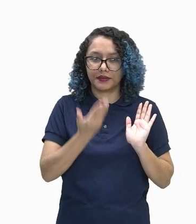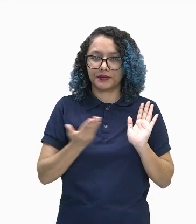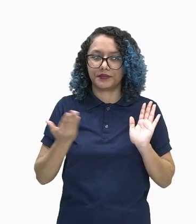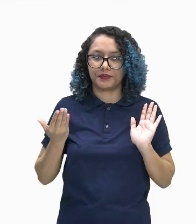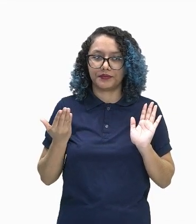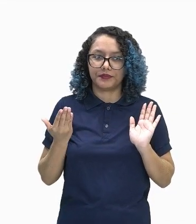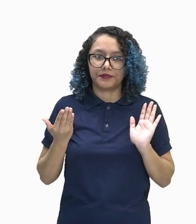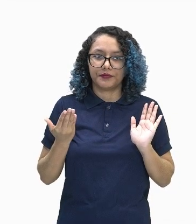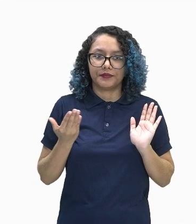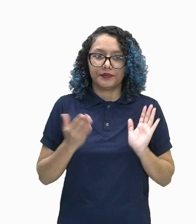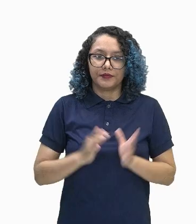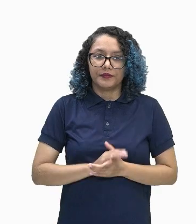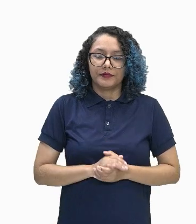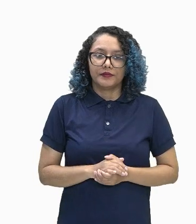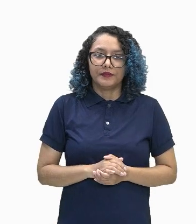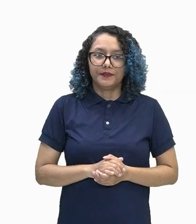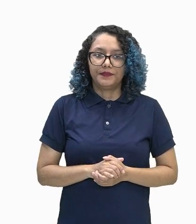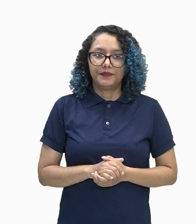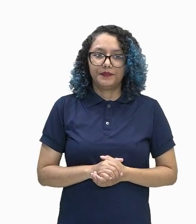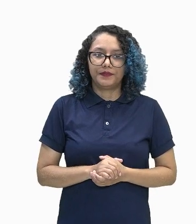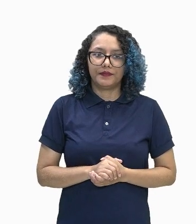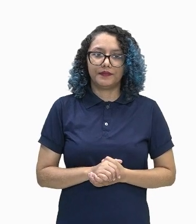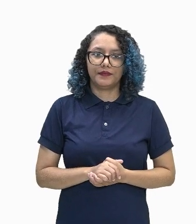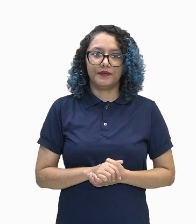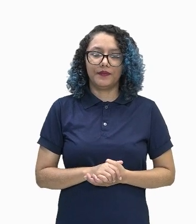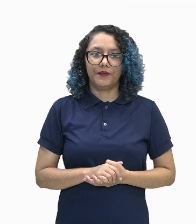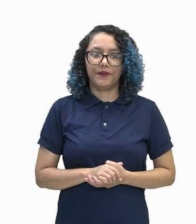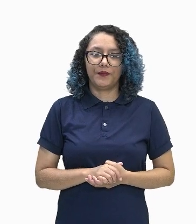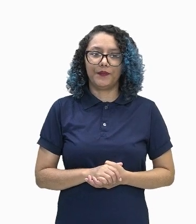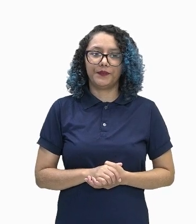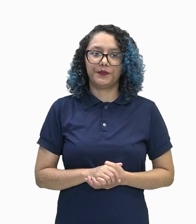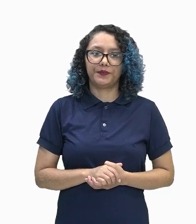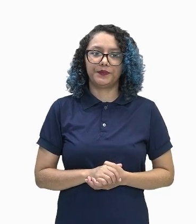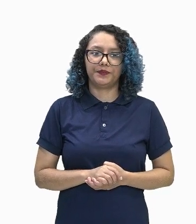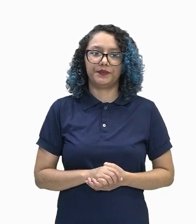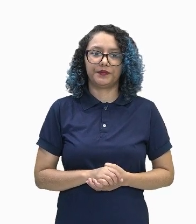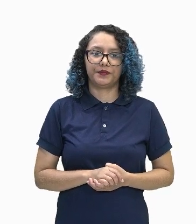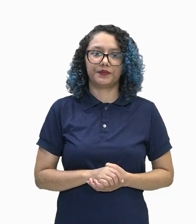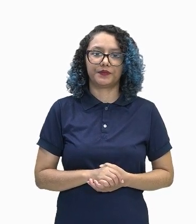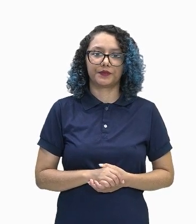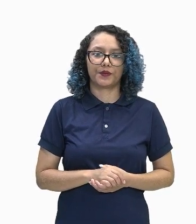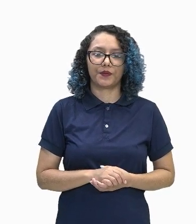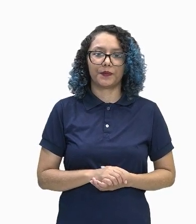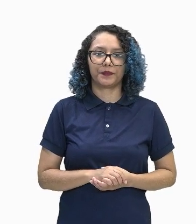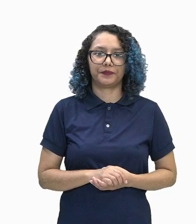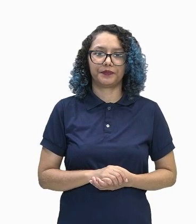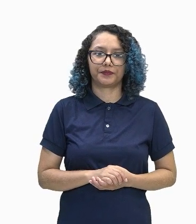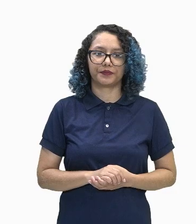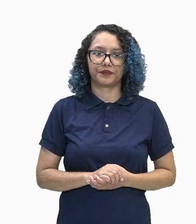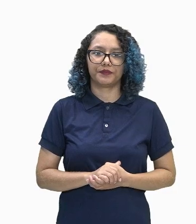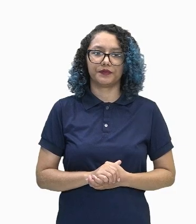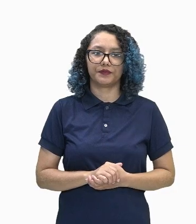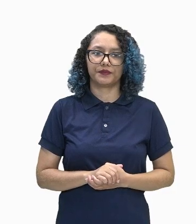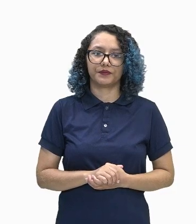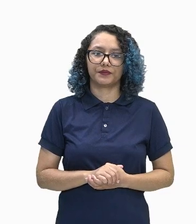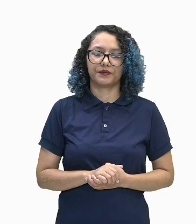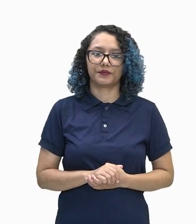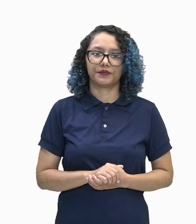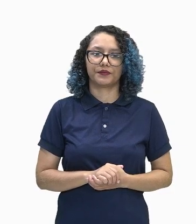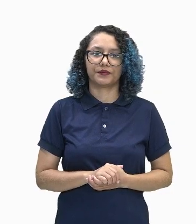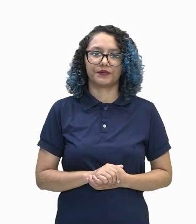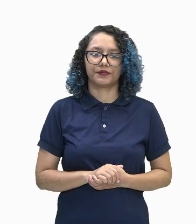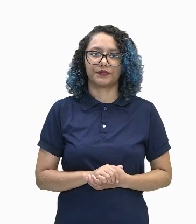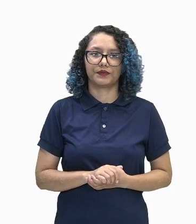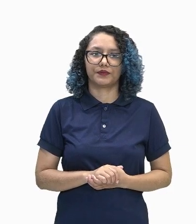of one's authority on the subject. Establish respect with the audience. Use